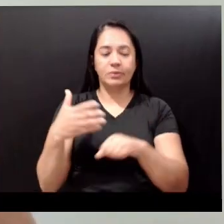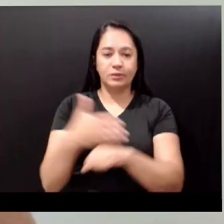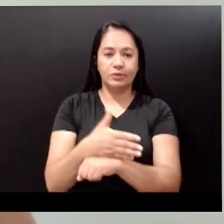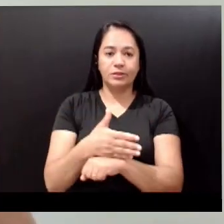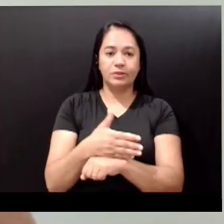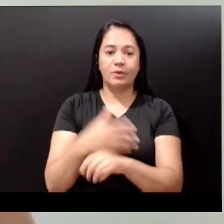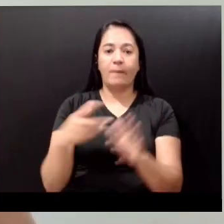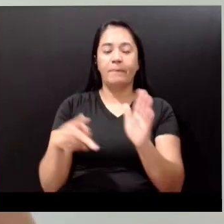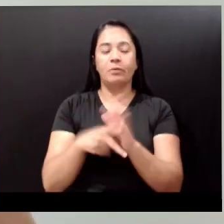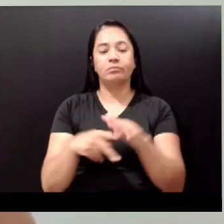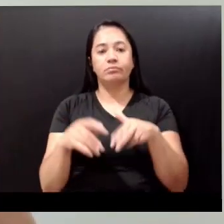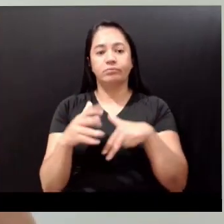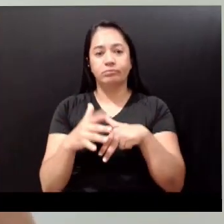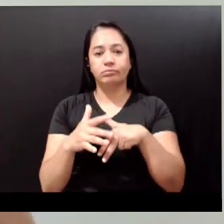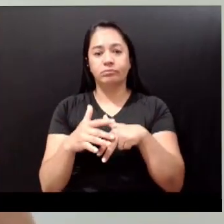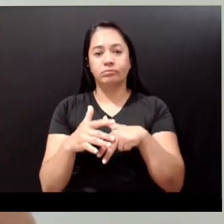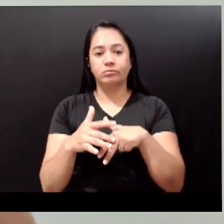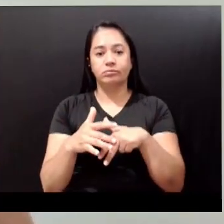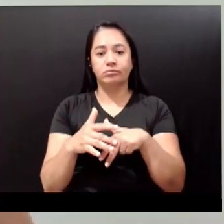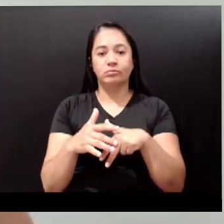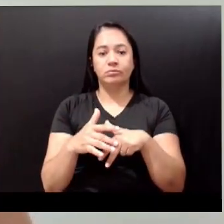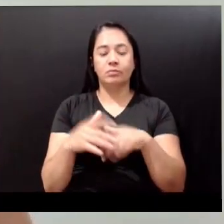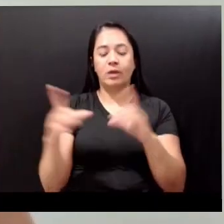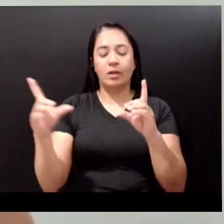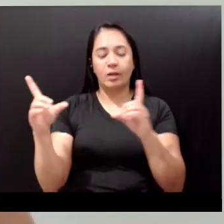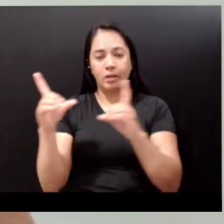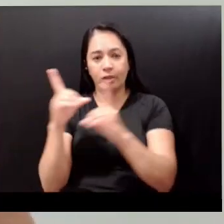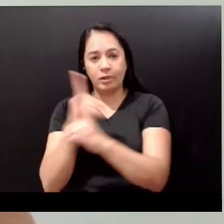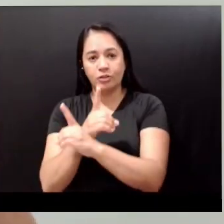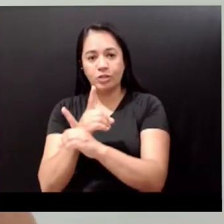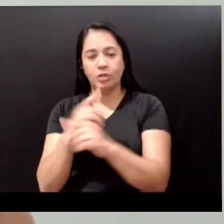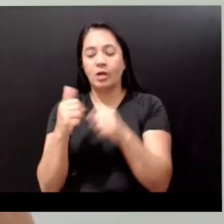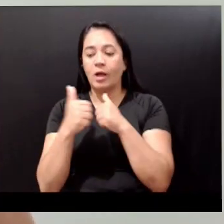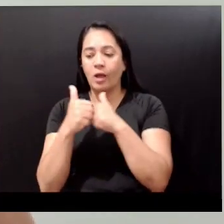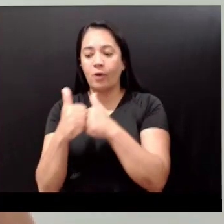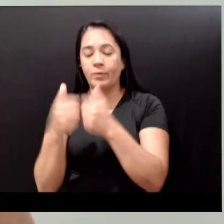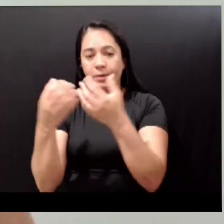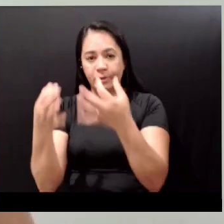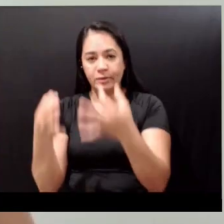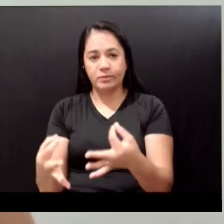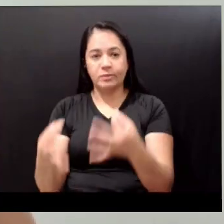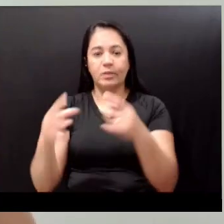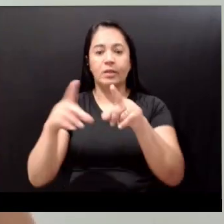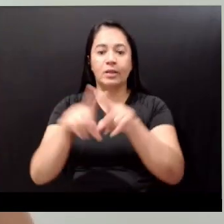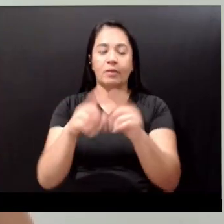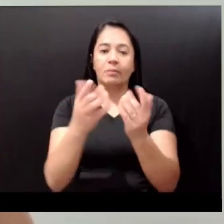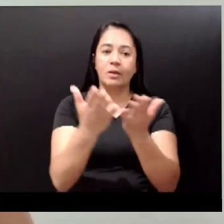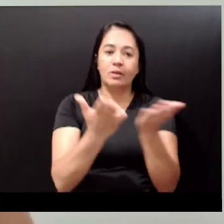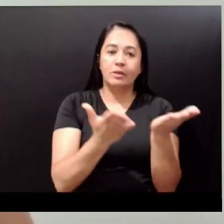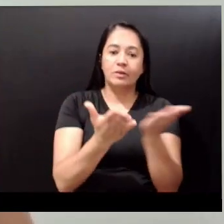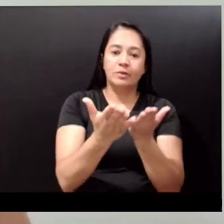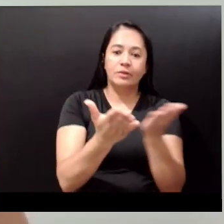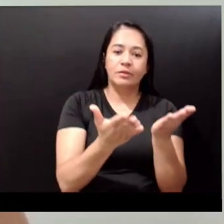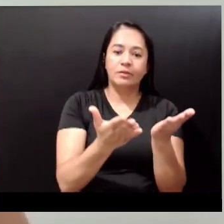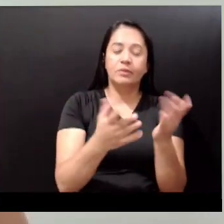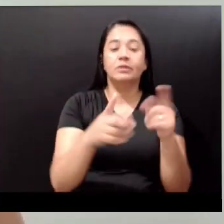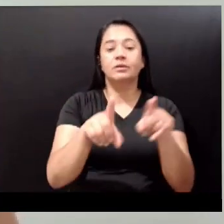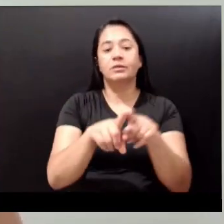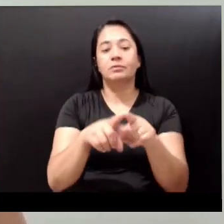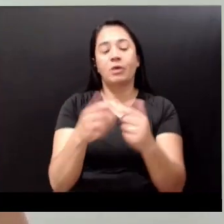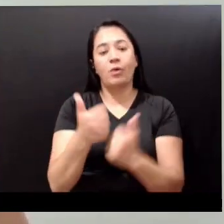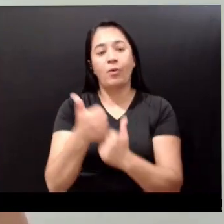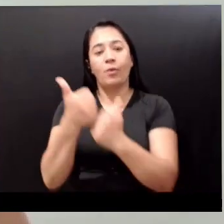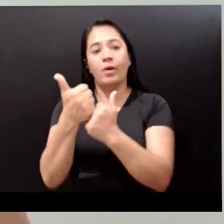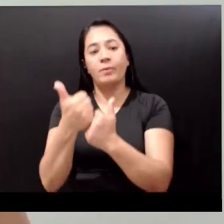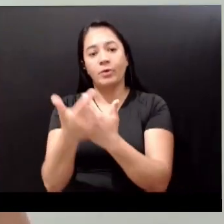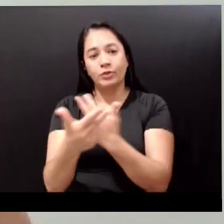possibilidade de acesso destes pacientes para diagnóstico, para acompanhamento adequado, para tratamento e também para esse